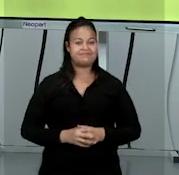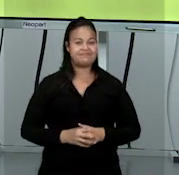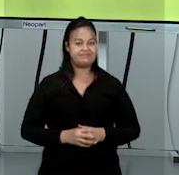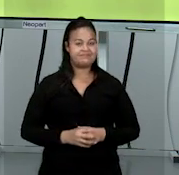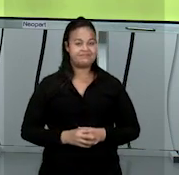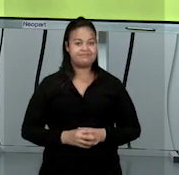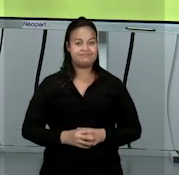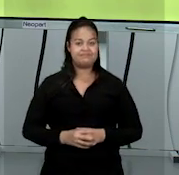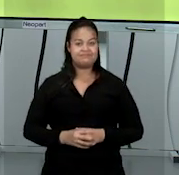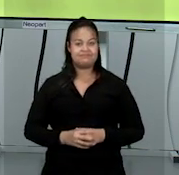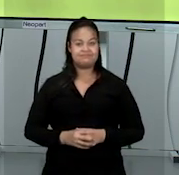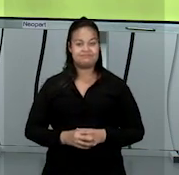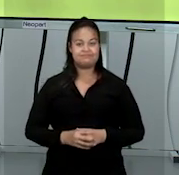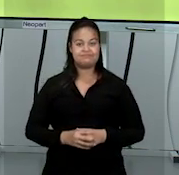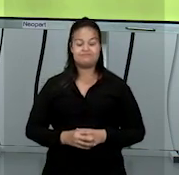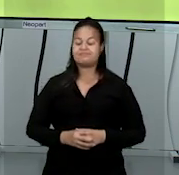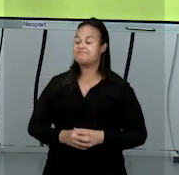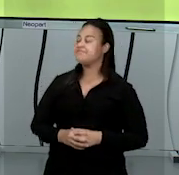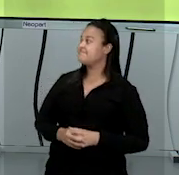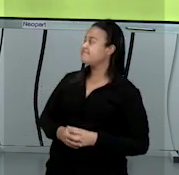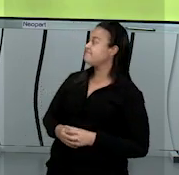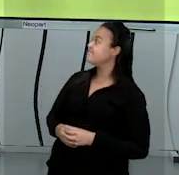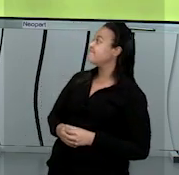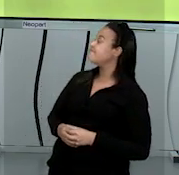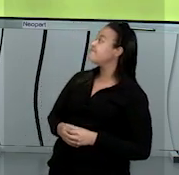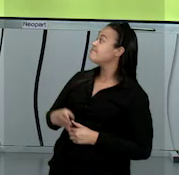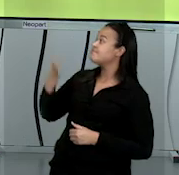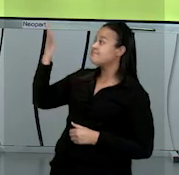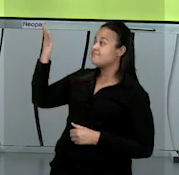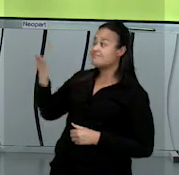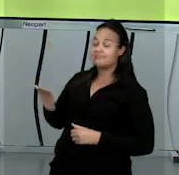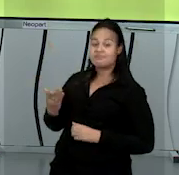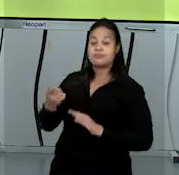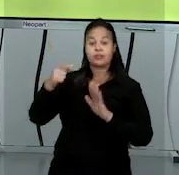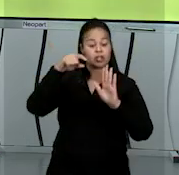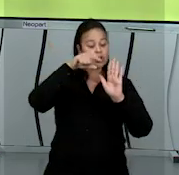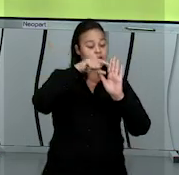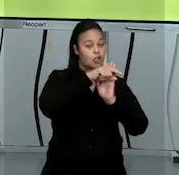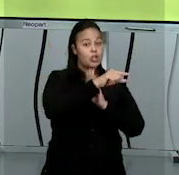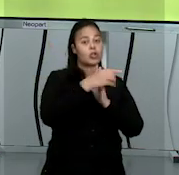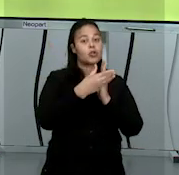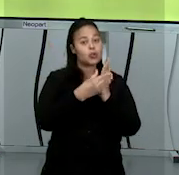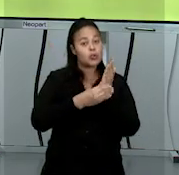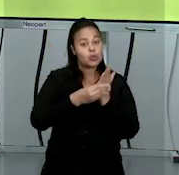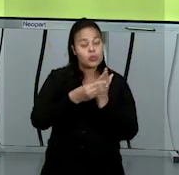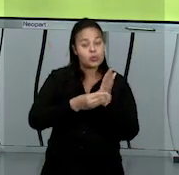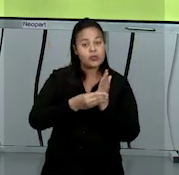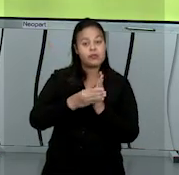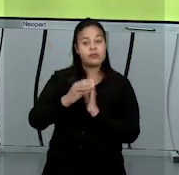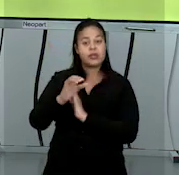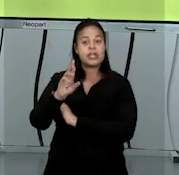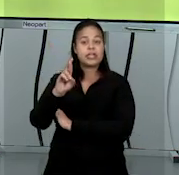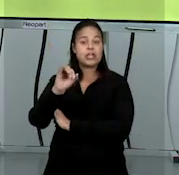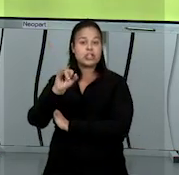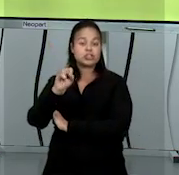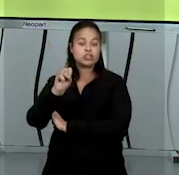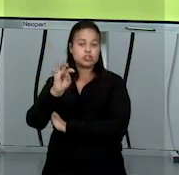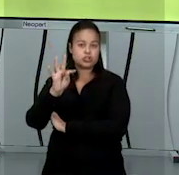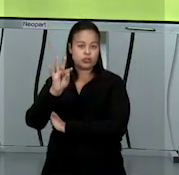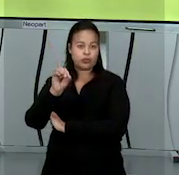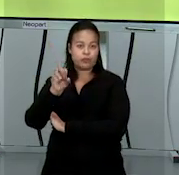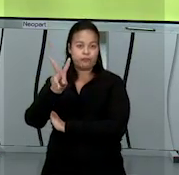Eu trouxe aqui também um trecho da orelha do livro do Cristóvão Tesa, O Livro